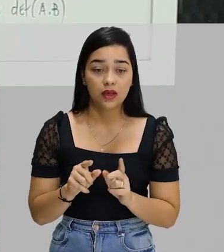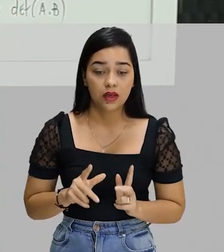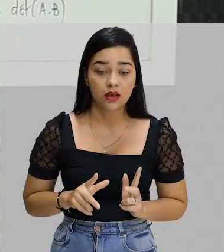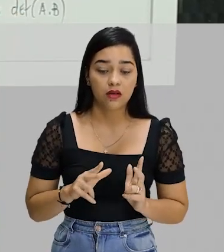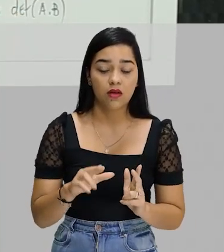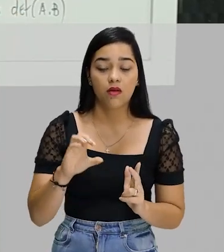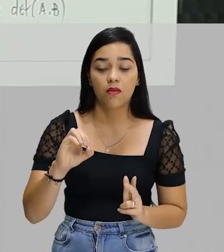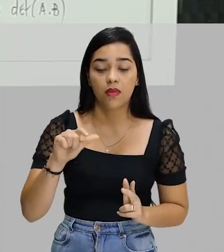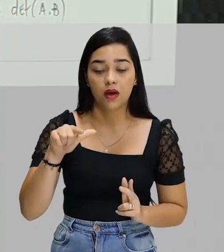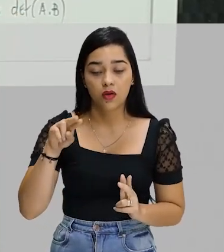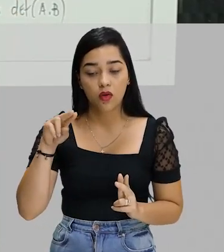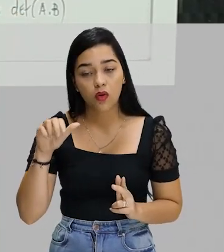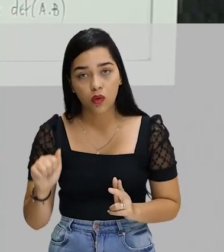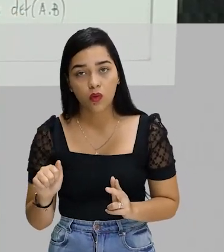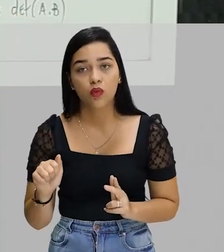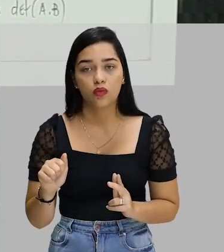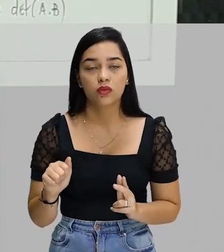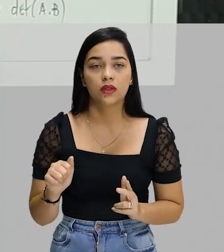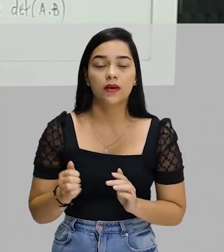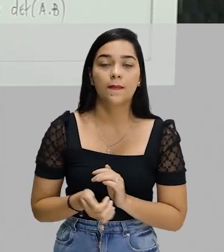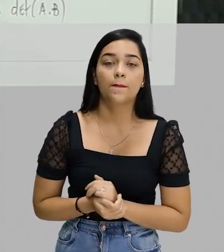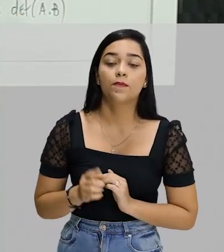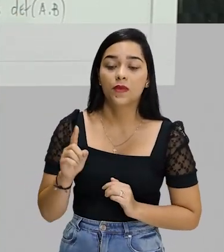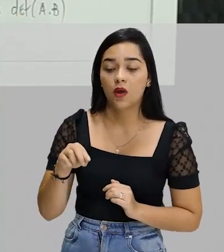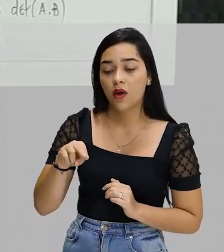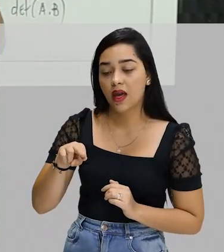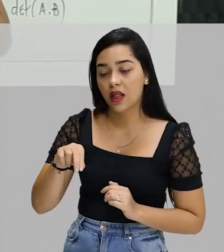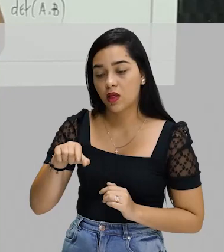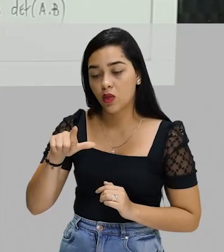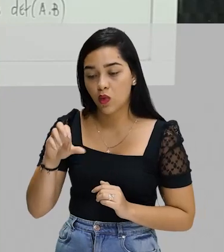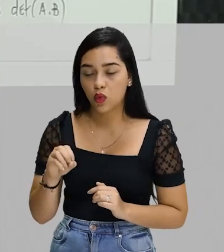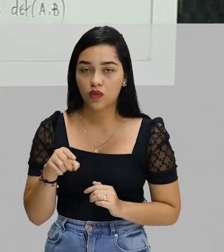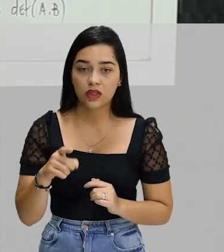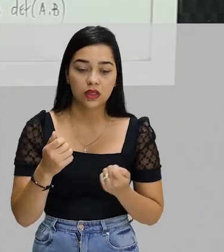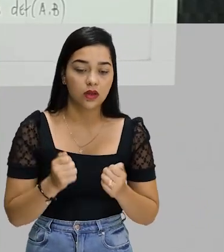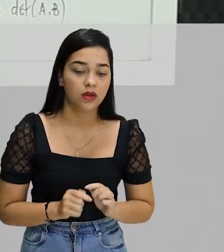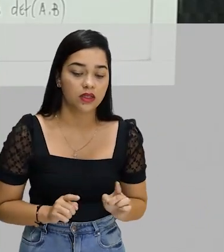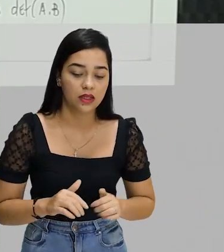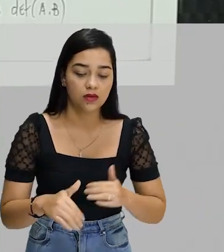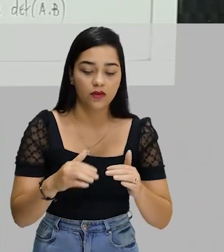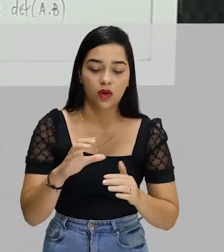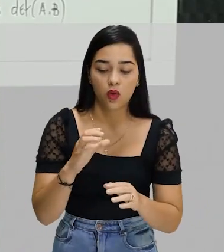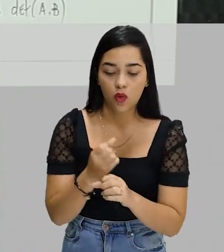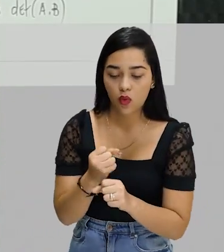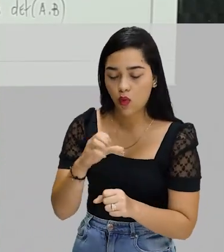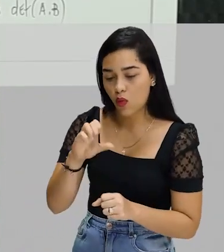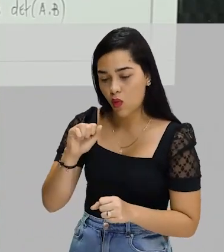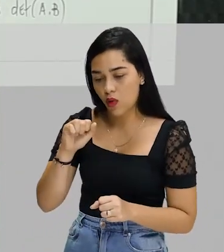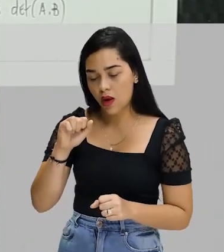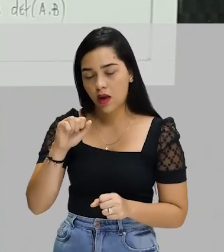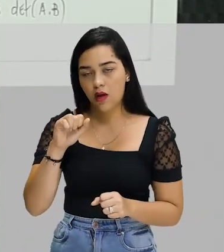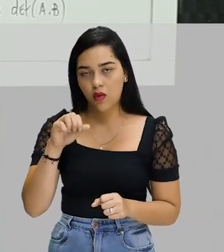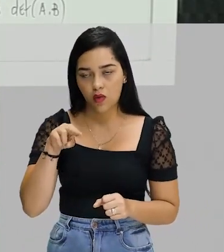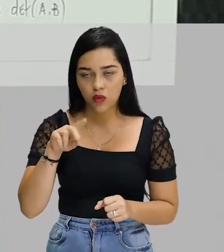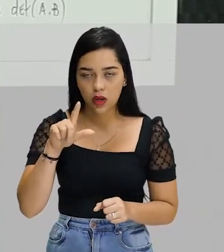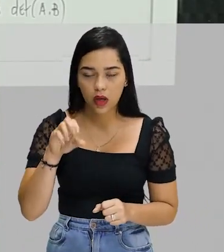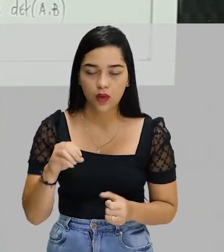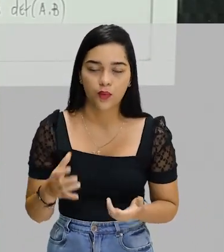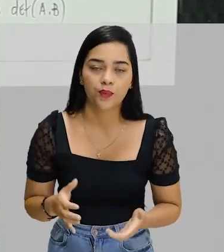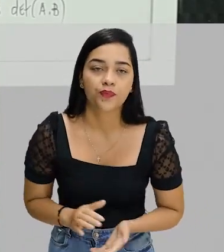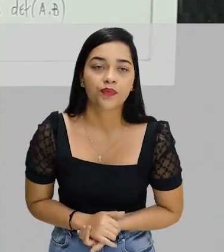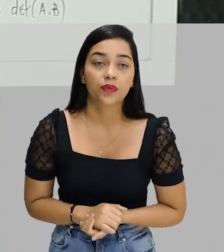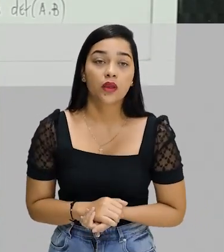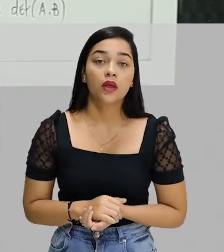para a coluna, tá? Então ele é nulo. Você não precisa desenvolver o cálculo. Certinho? Beleza, vamos para